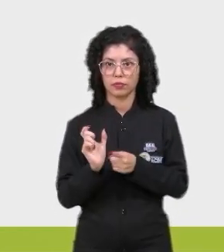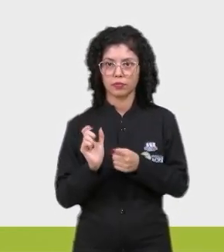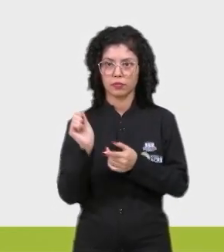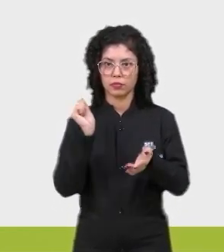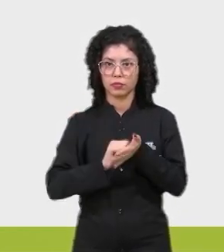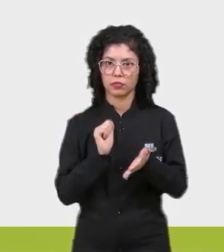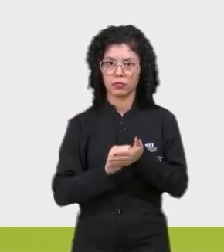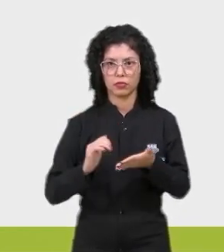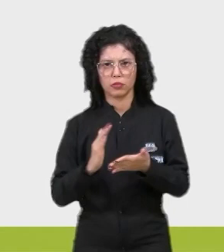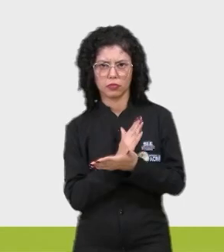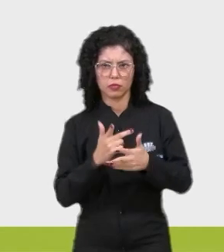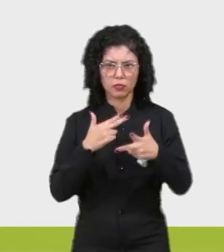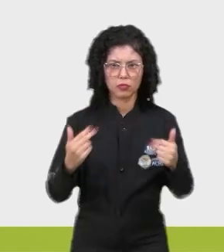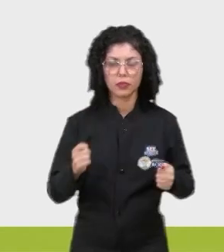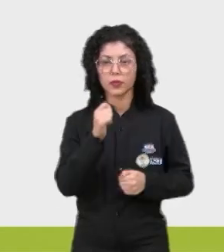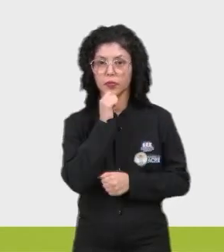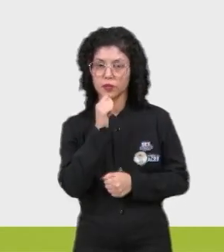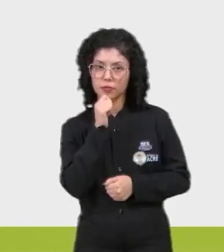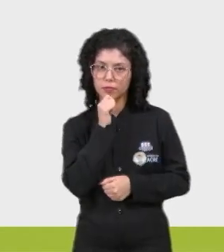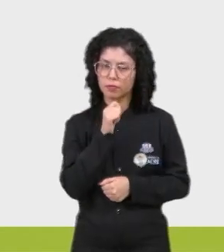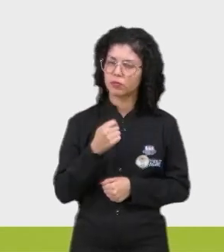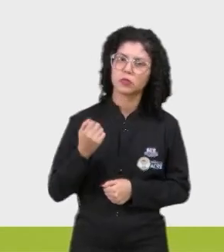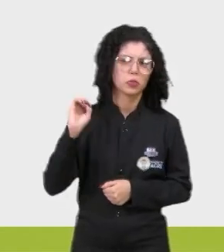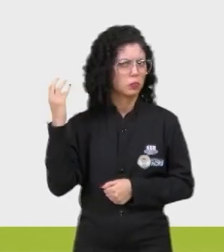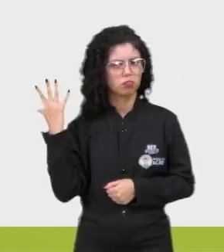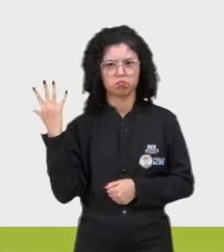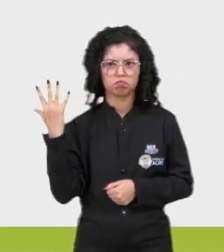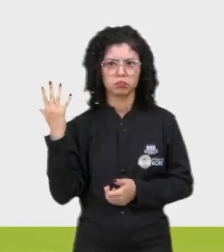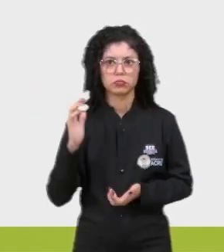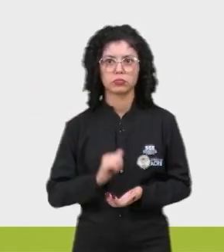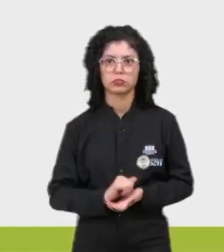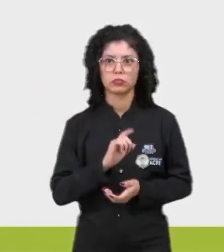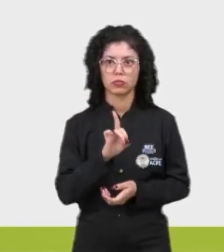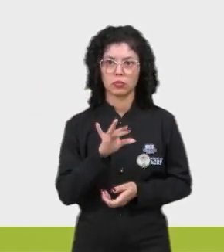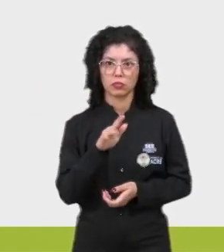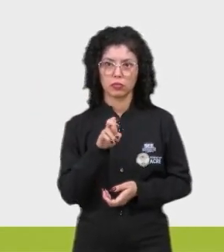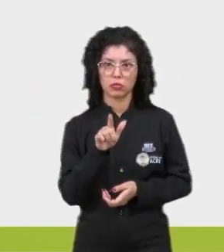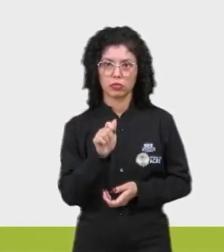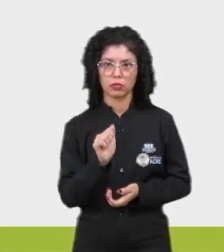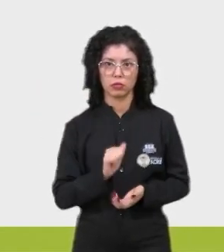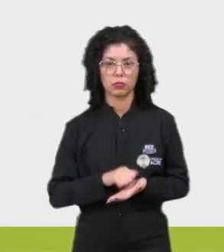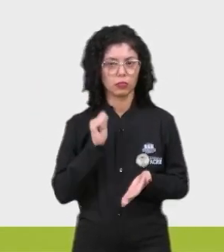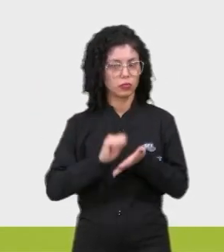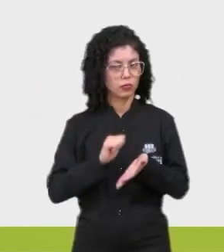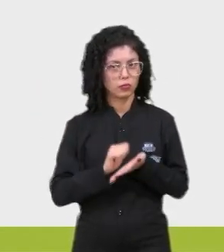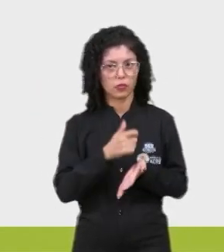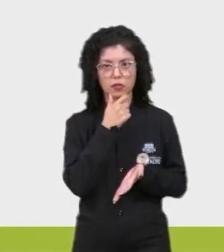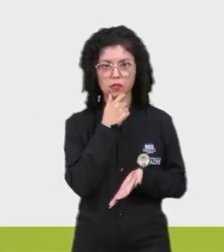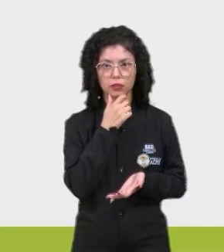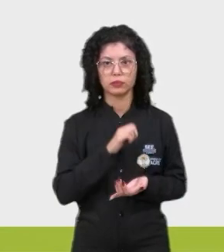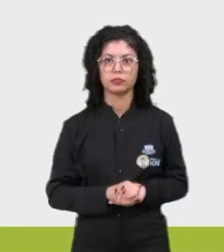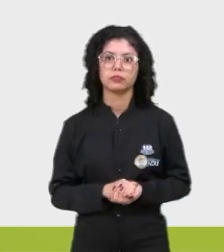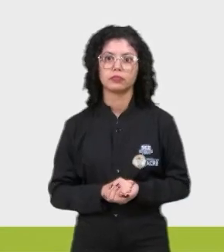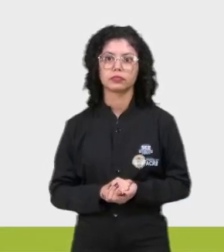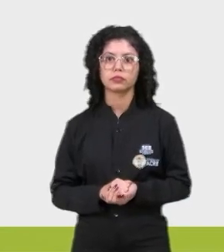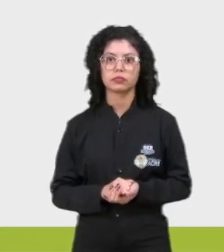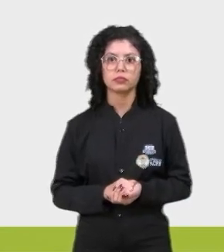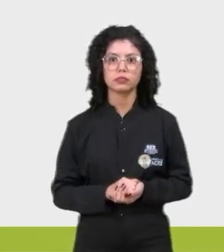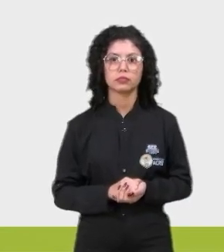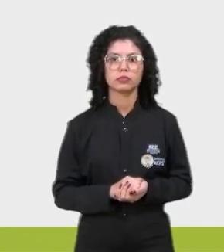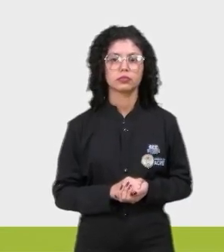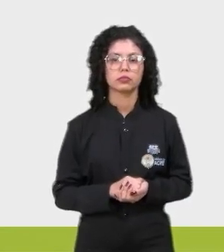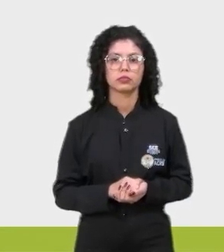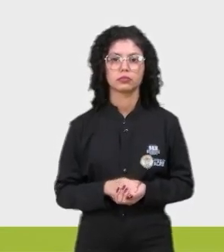uma palavra que descreve alguma coisa que ainda não funciona. Douglas Adams, escritor inglês. Próxima